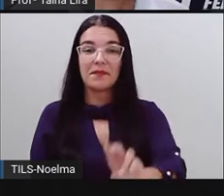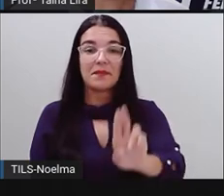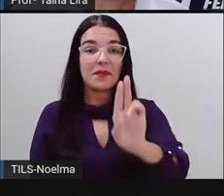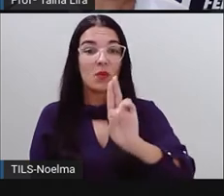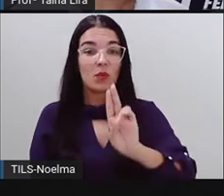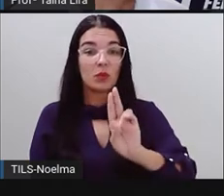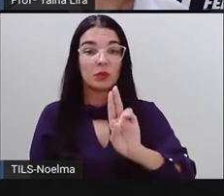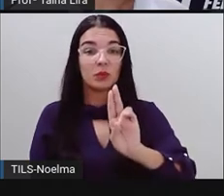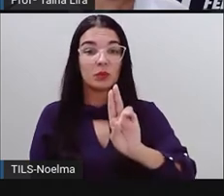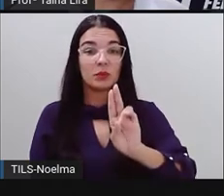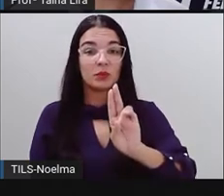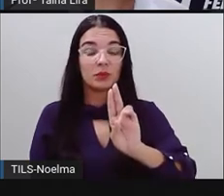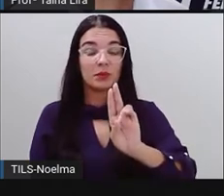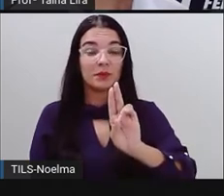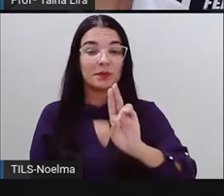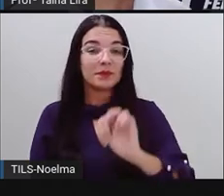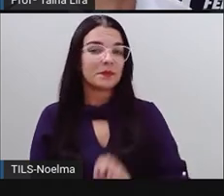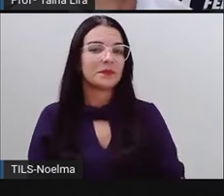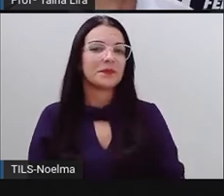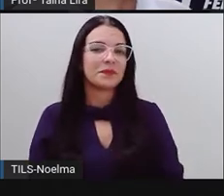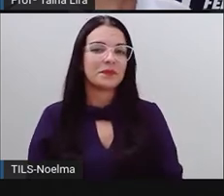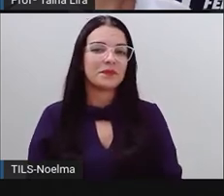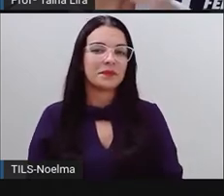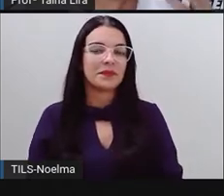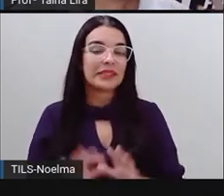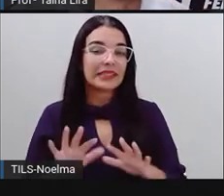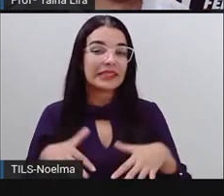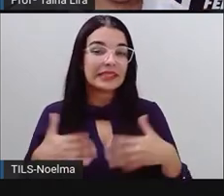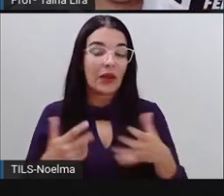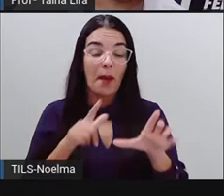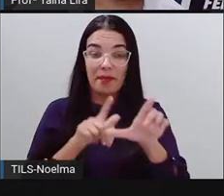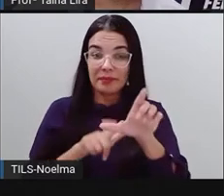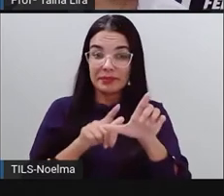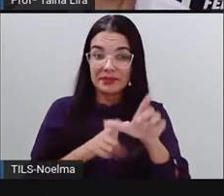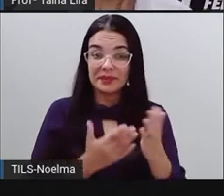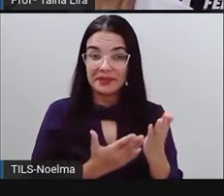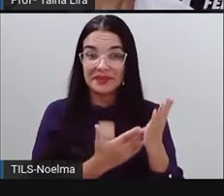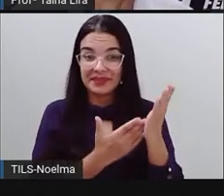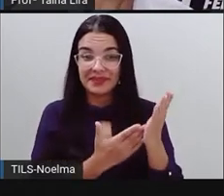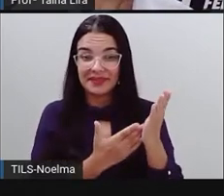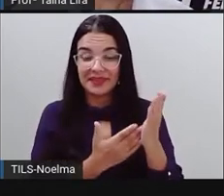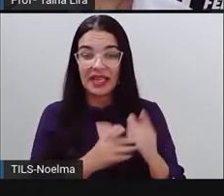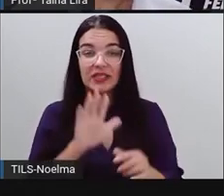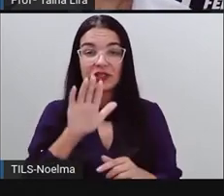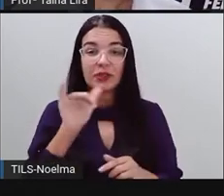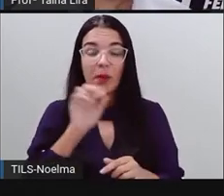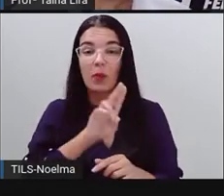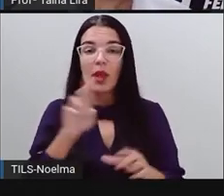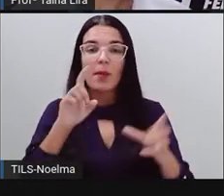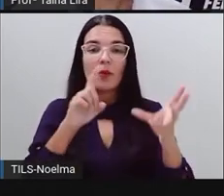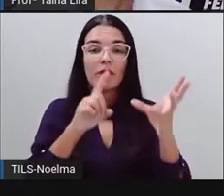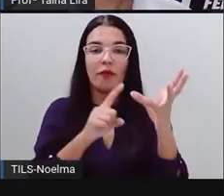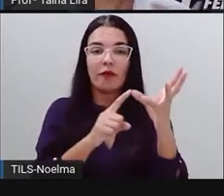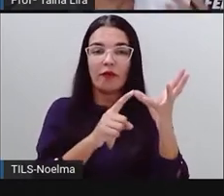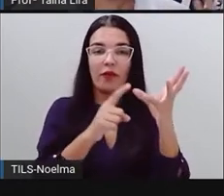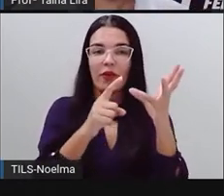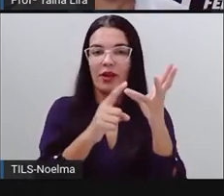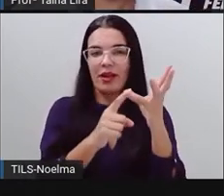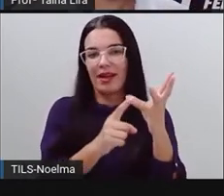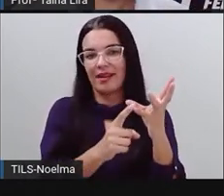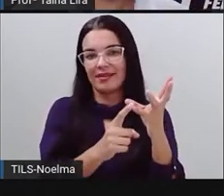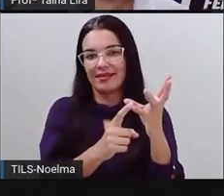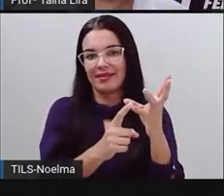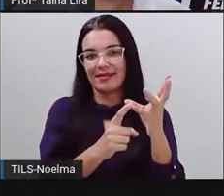wall-e oo certo então essas letrinhas nós chamamos de vó